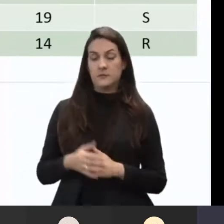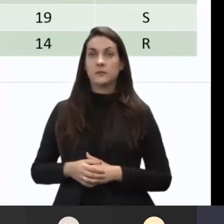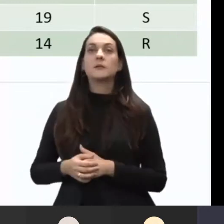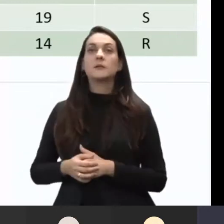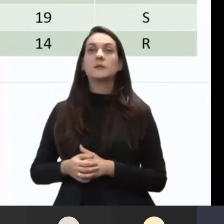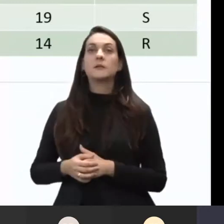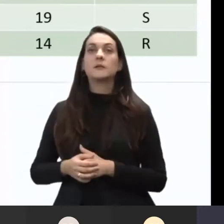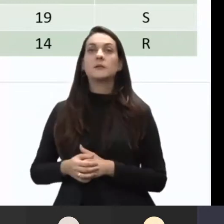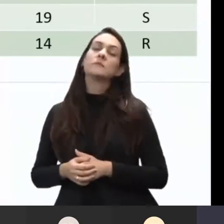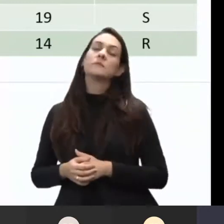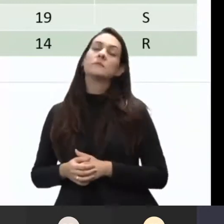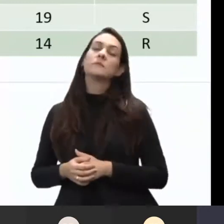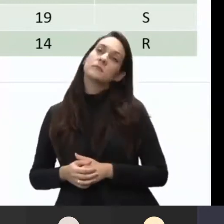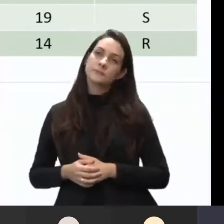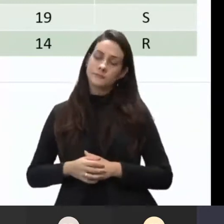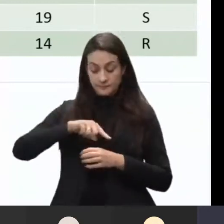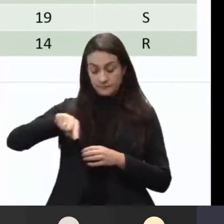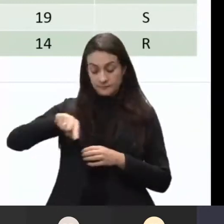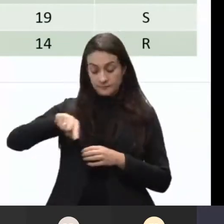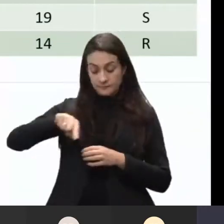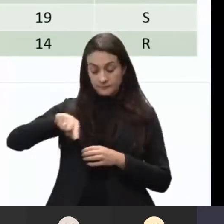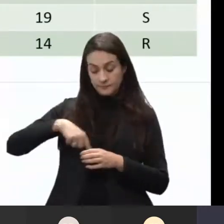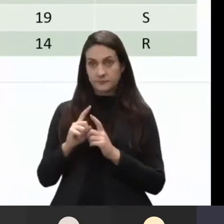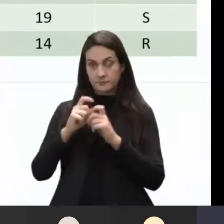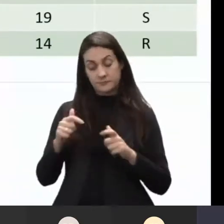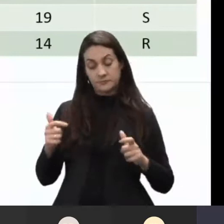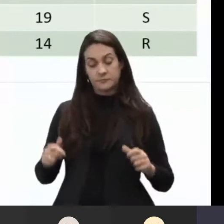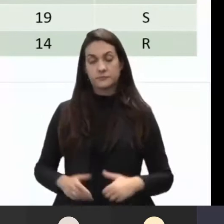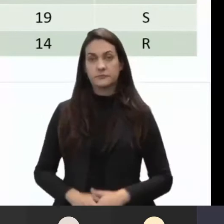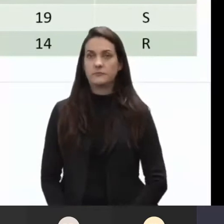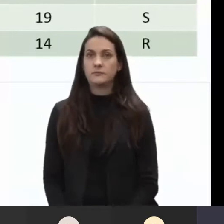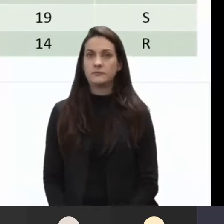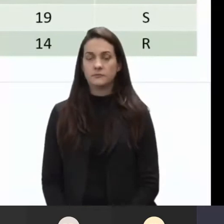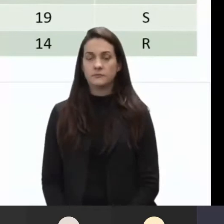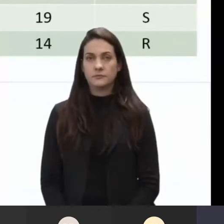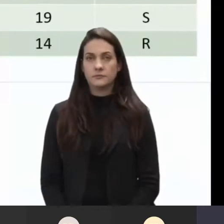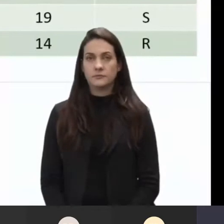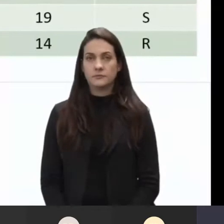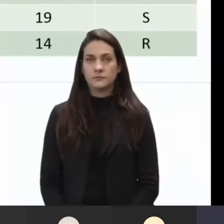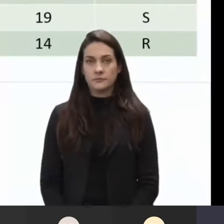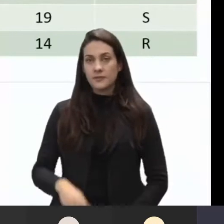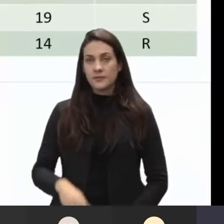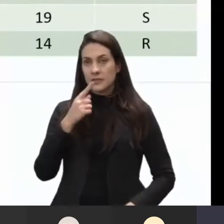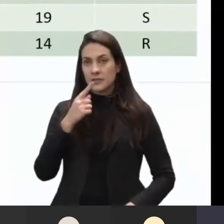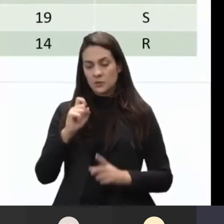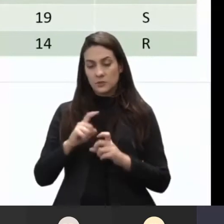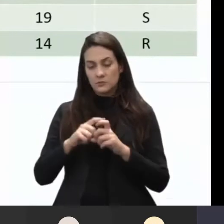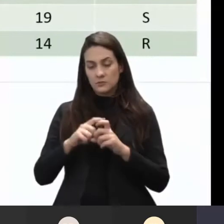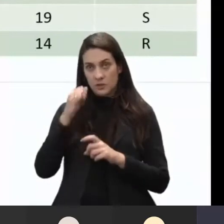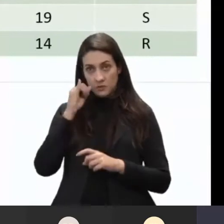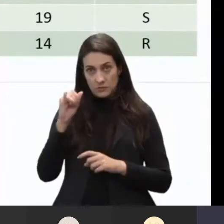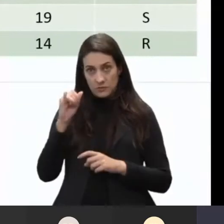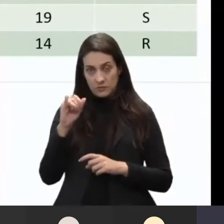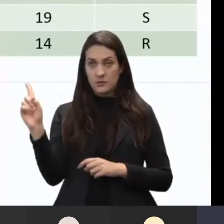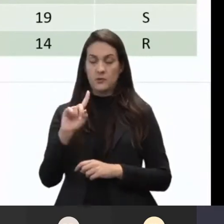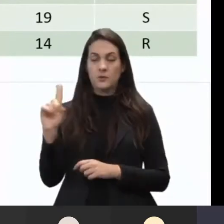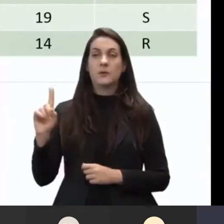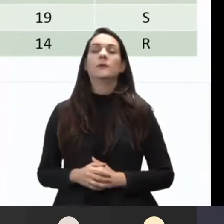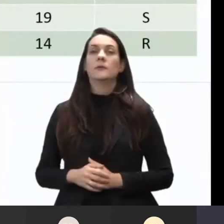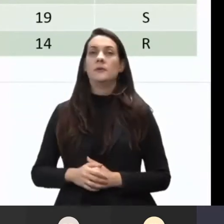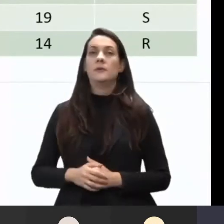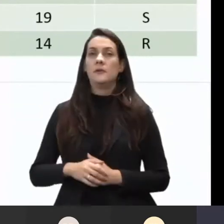ao redor do disco. Isso quer dizer o quê? Esse antibiótico, ele inibiu o crescimento desse micro-organismo? Não.